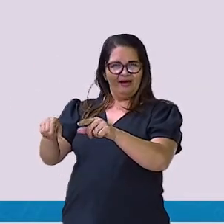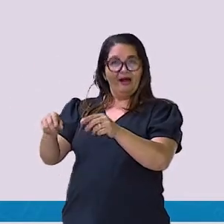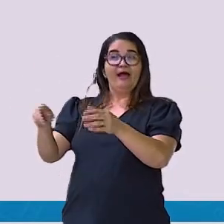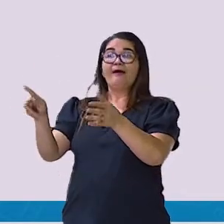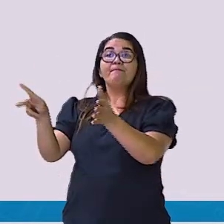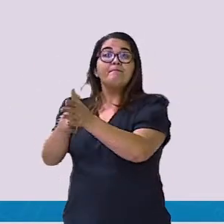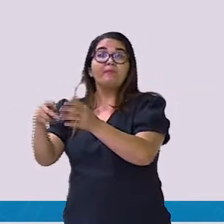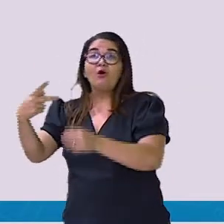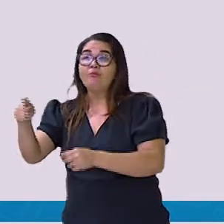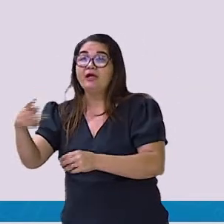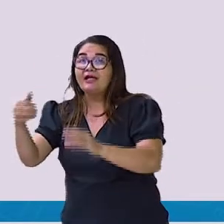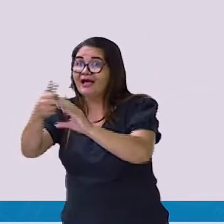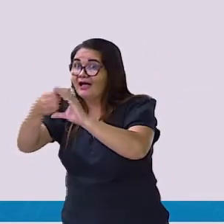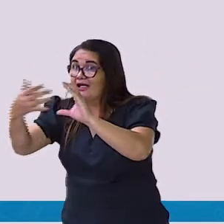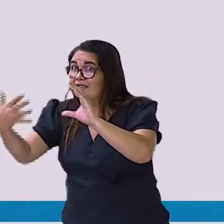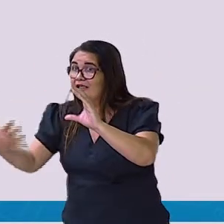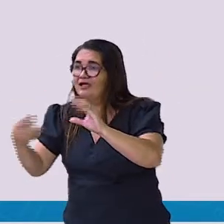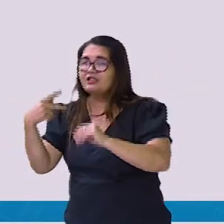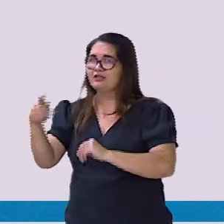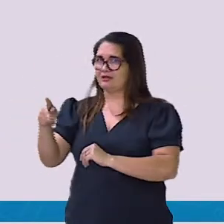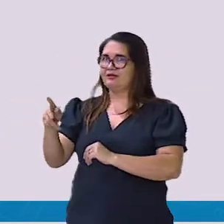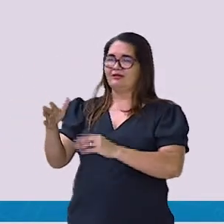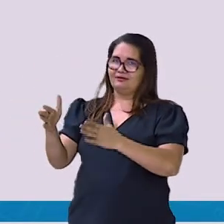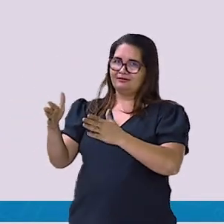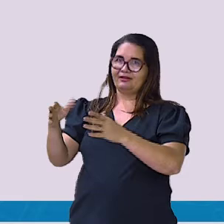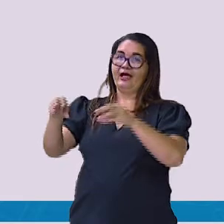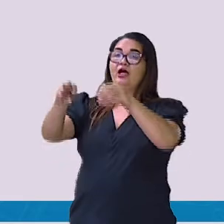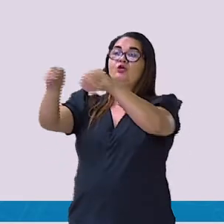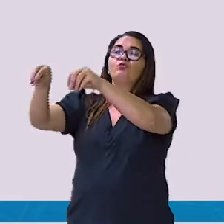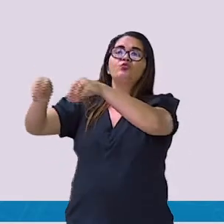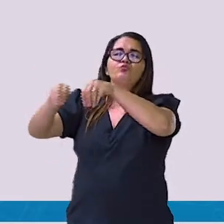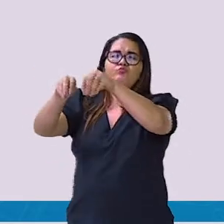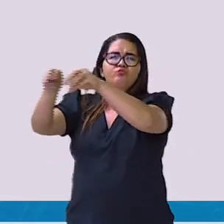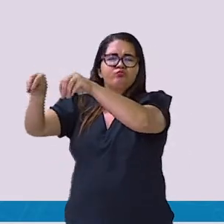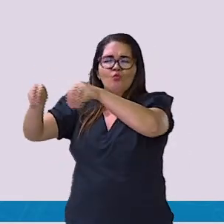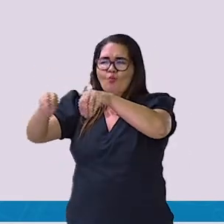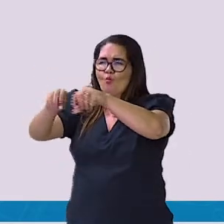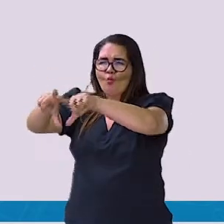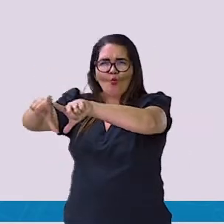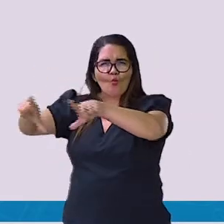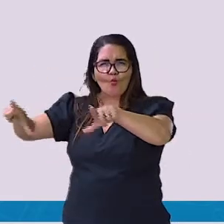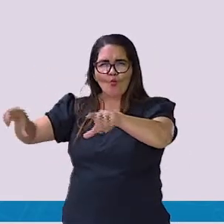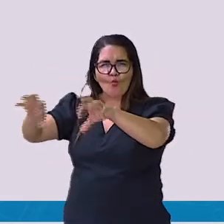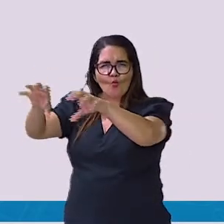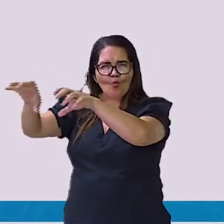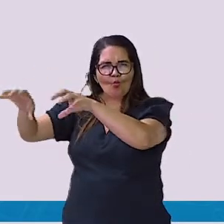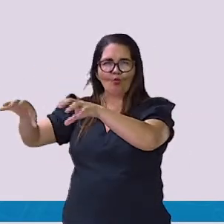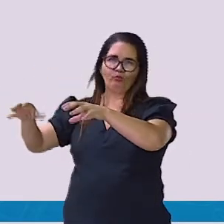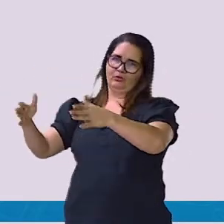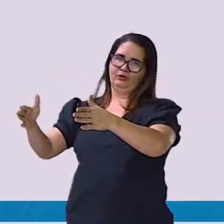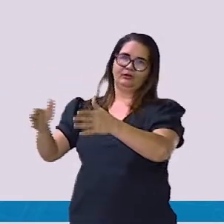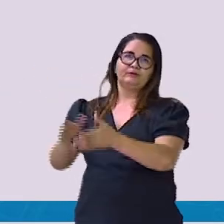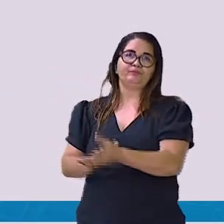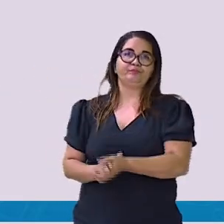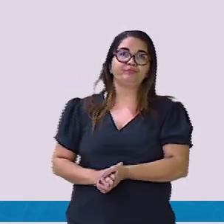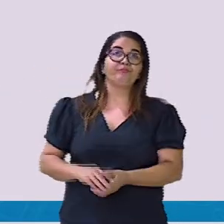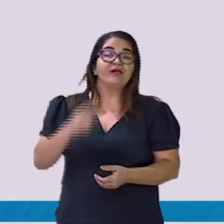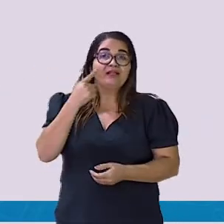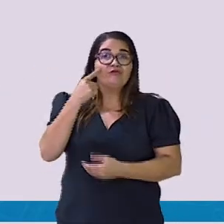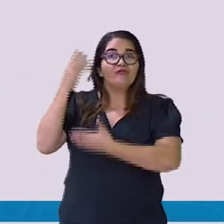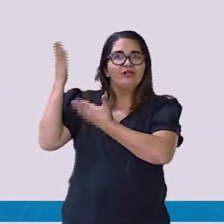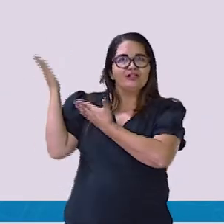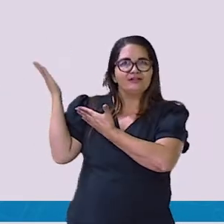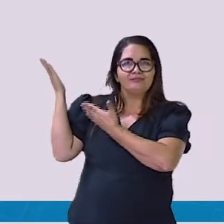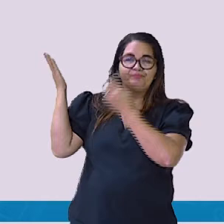Clima tropical apresenta temperaturas médias superior a 18 graus, valadarense que o